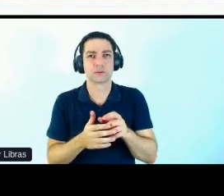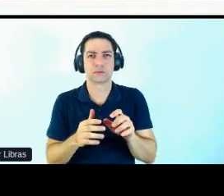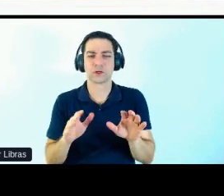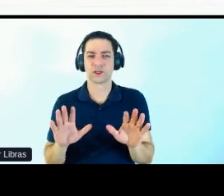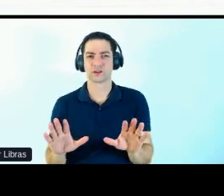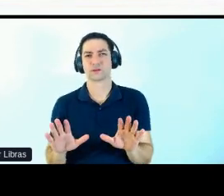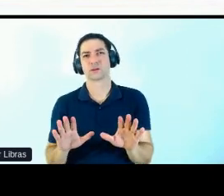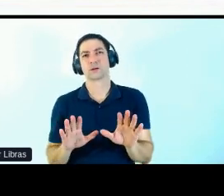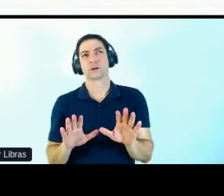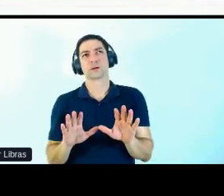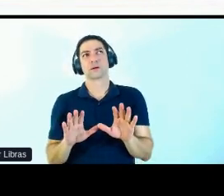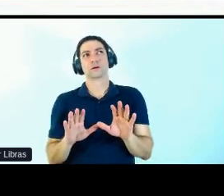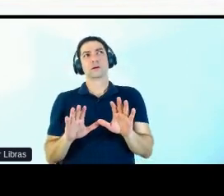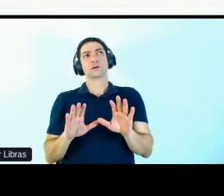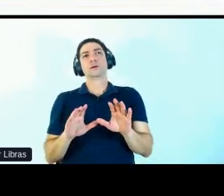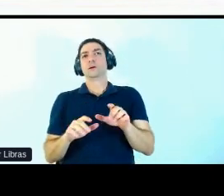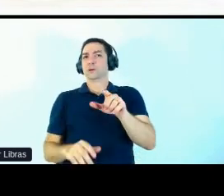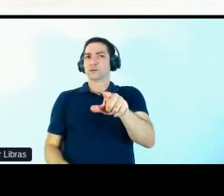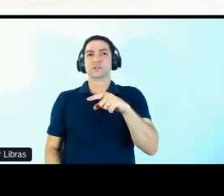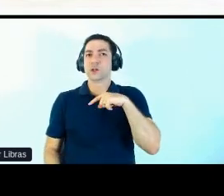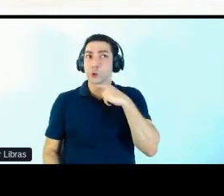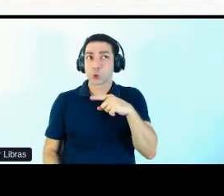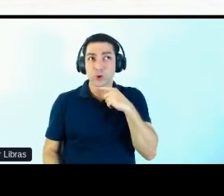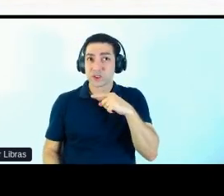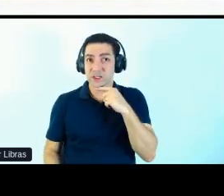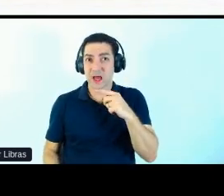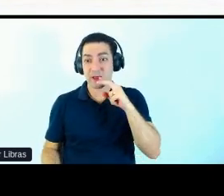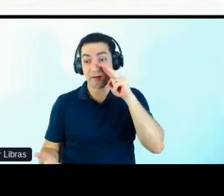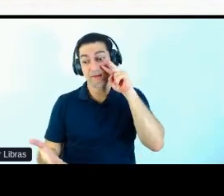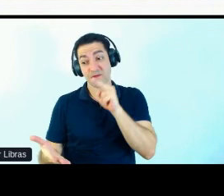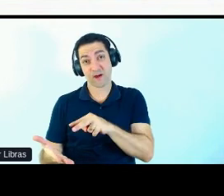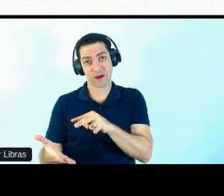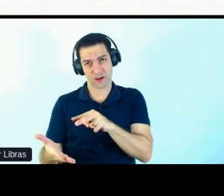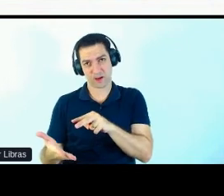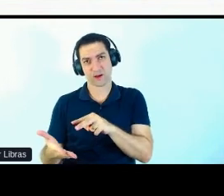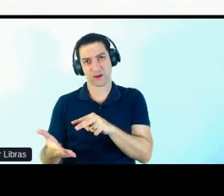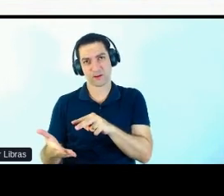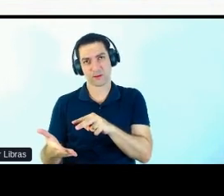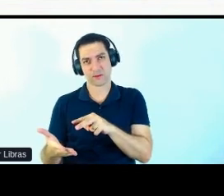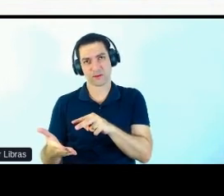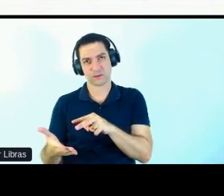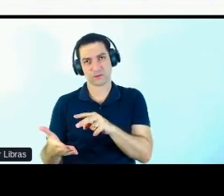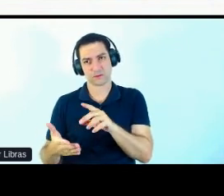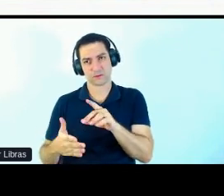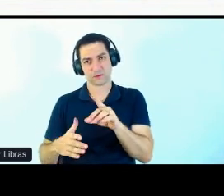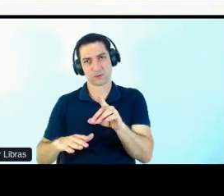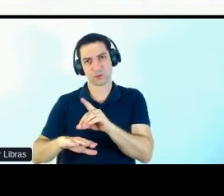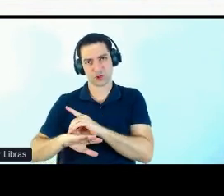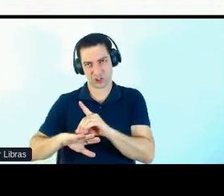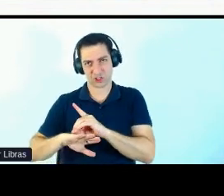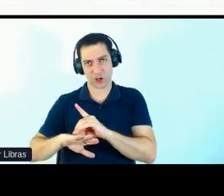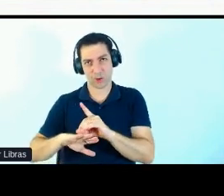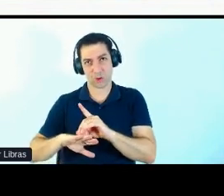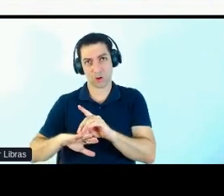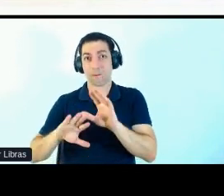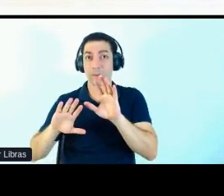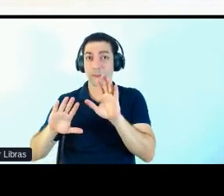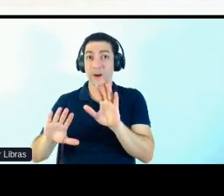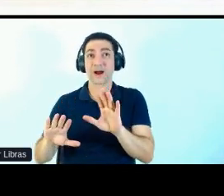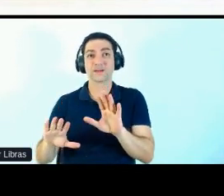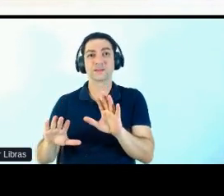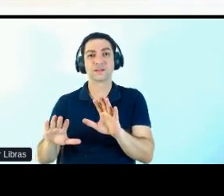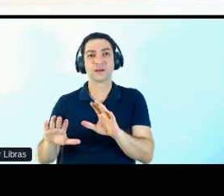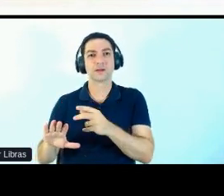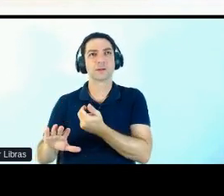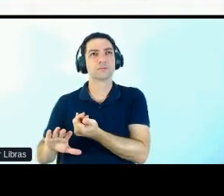funciona para você, né, tá ótimo, porque aí sim, certo? O pessoal vai